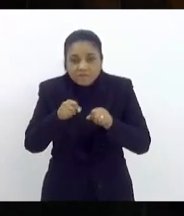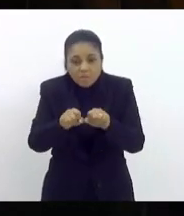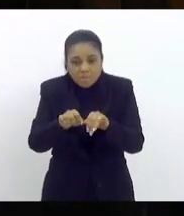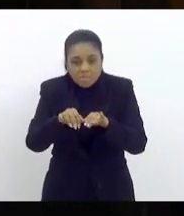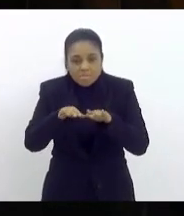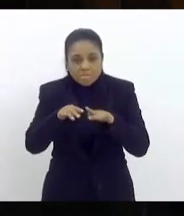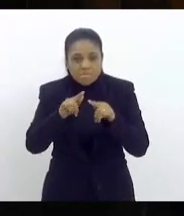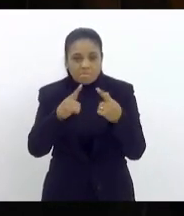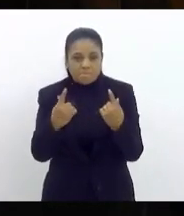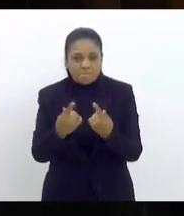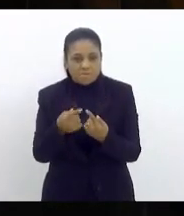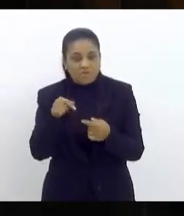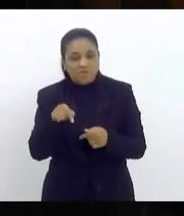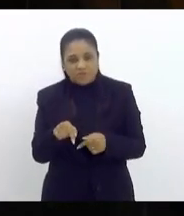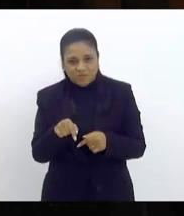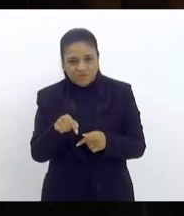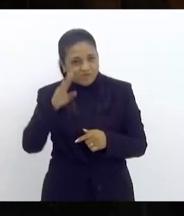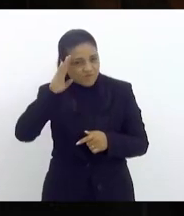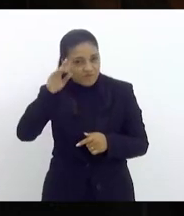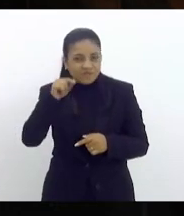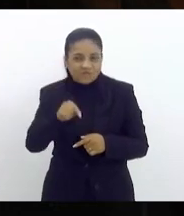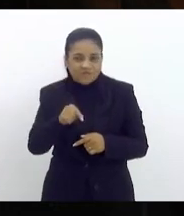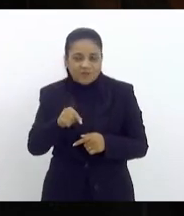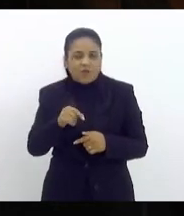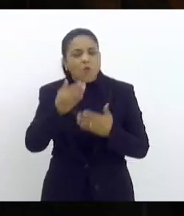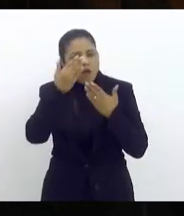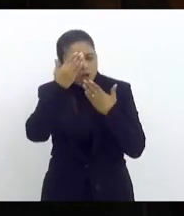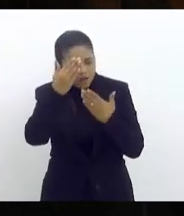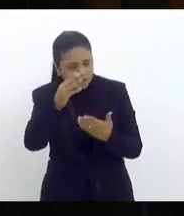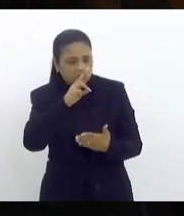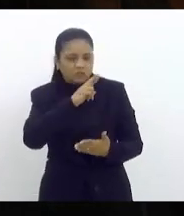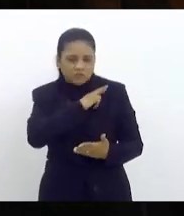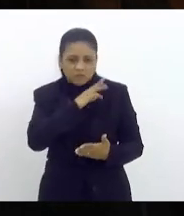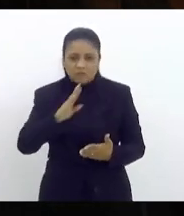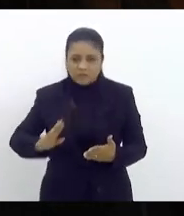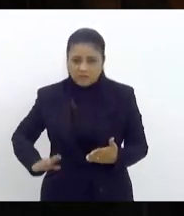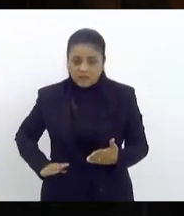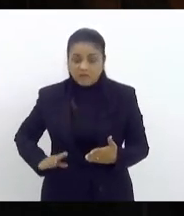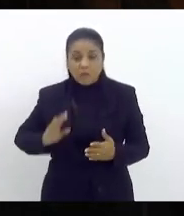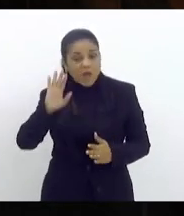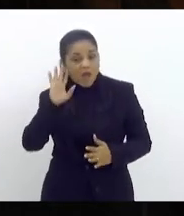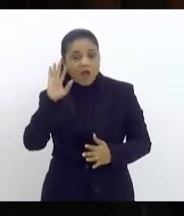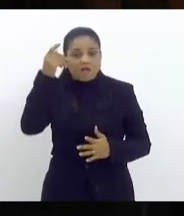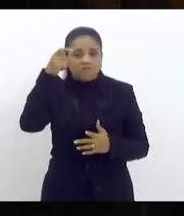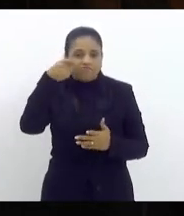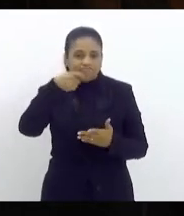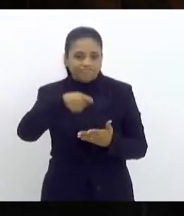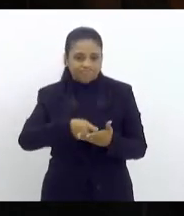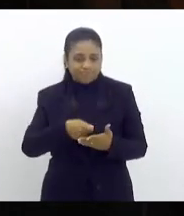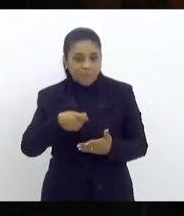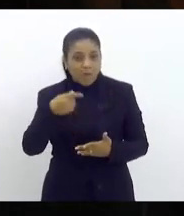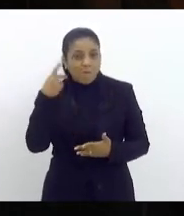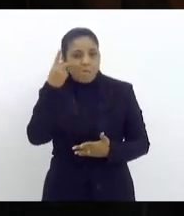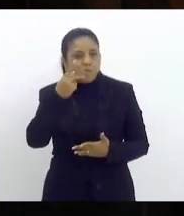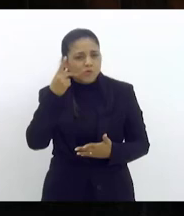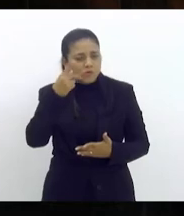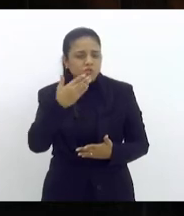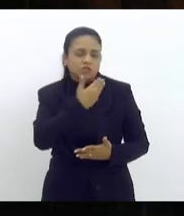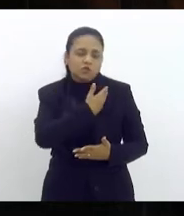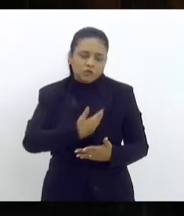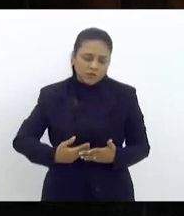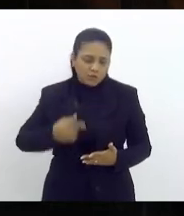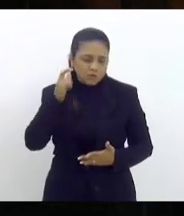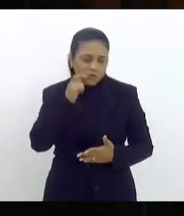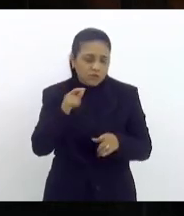que e aí agradeço mais uma vez deputado Rodrigo Bacelar porque foi uma decisão política e agradeço ao governador que compreendeu a decisão